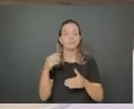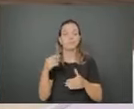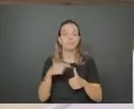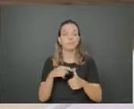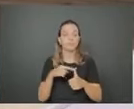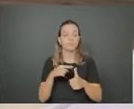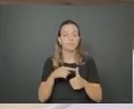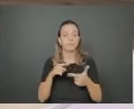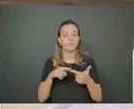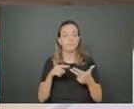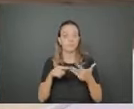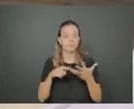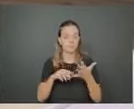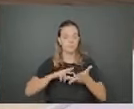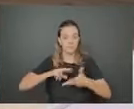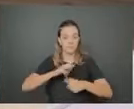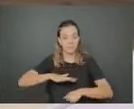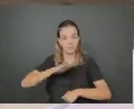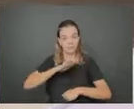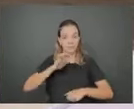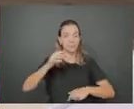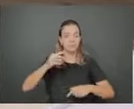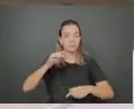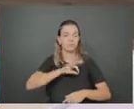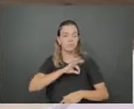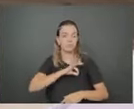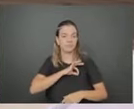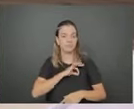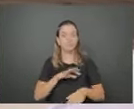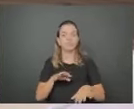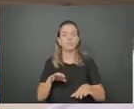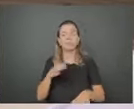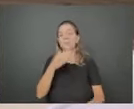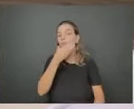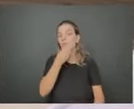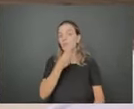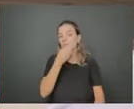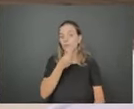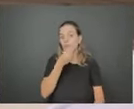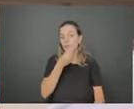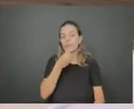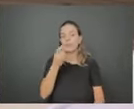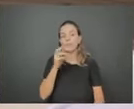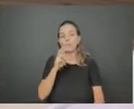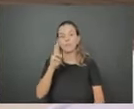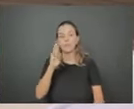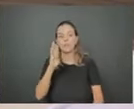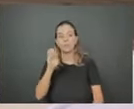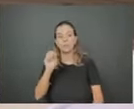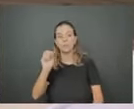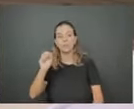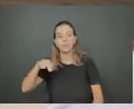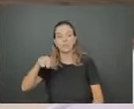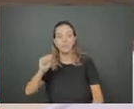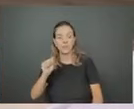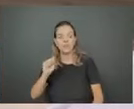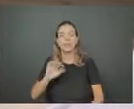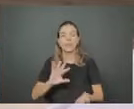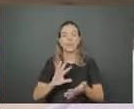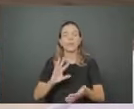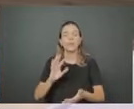etc. Justamente porque um tenente-coronel homem, chamado Doutor Bacana, teria assediado mais de 40 mulheres dos anos